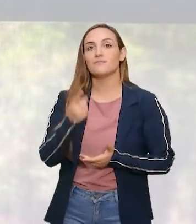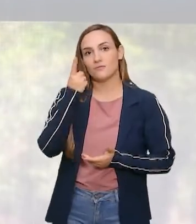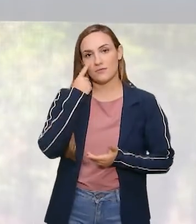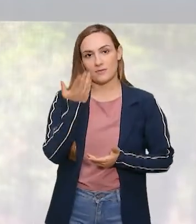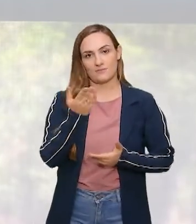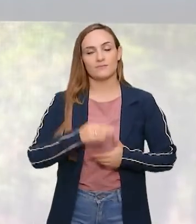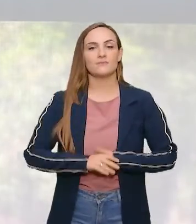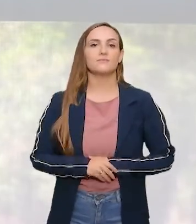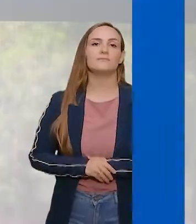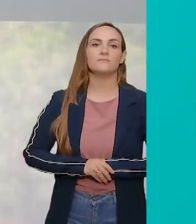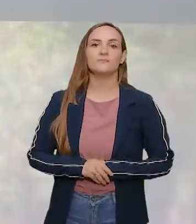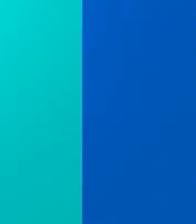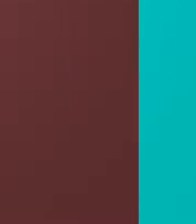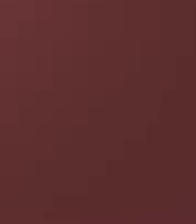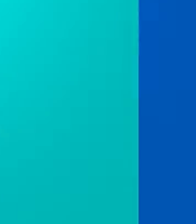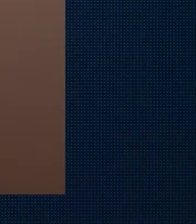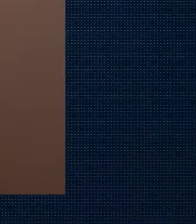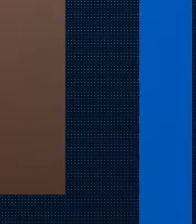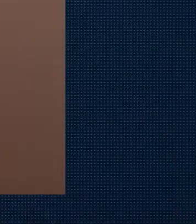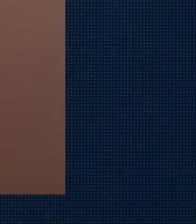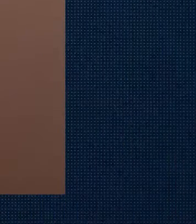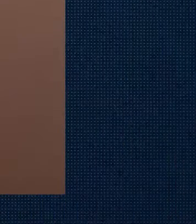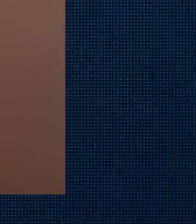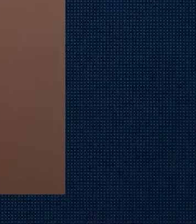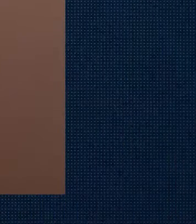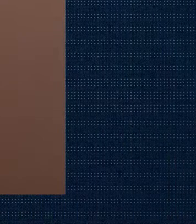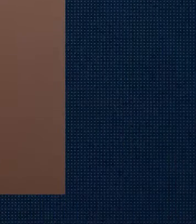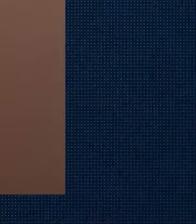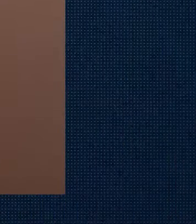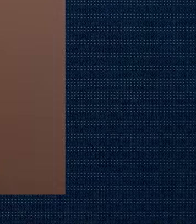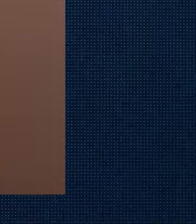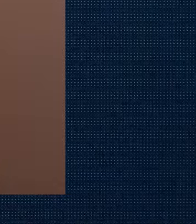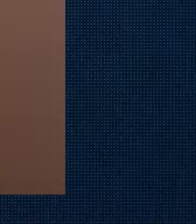à educação? Confira.